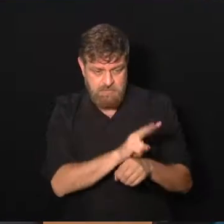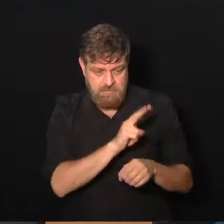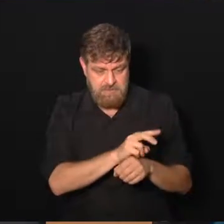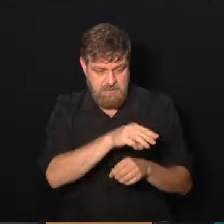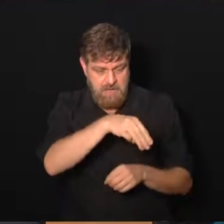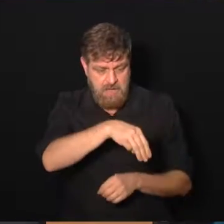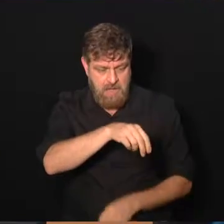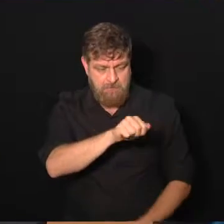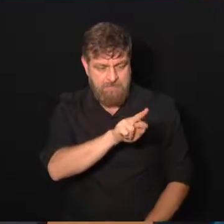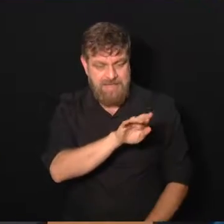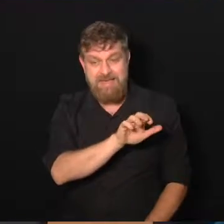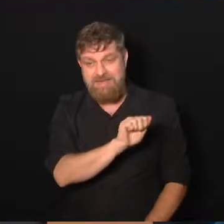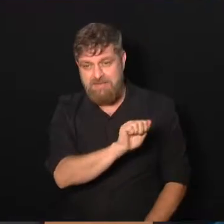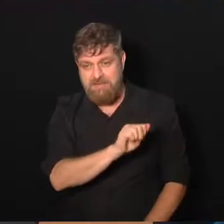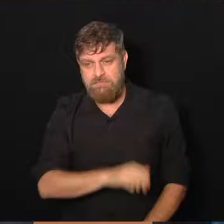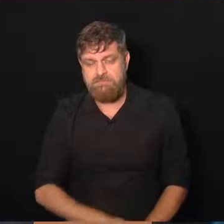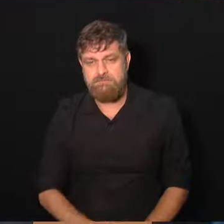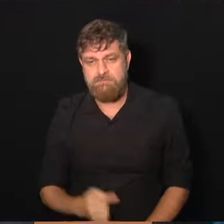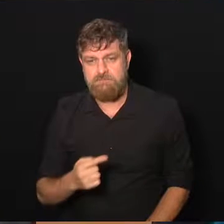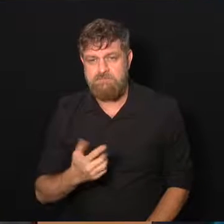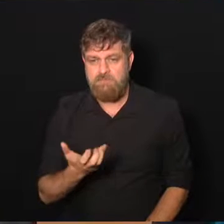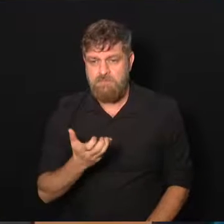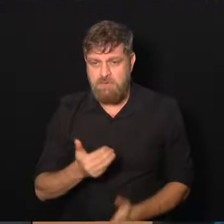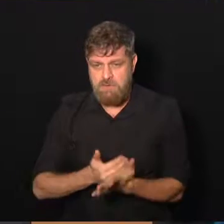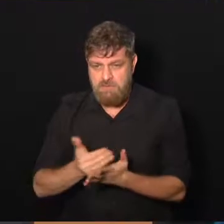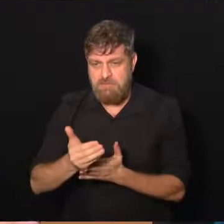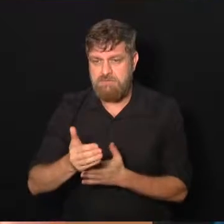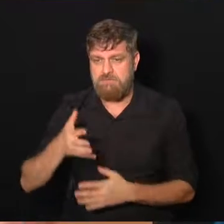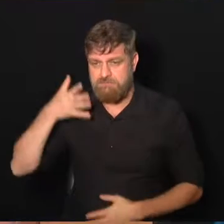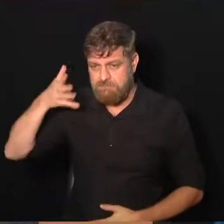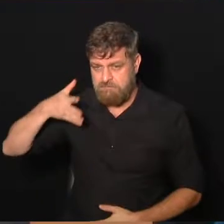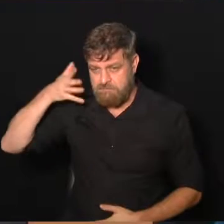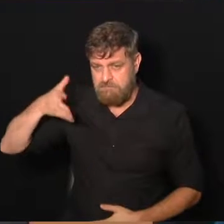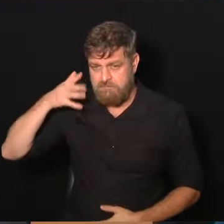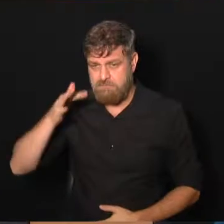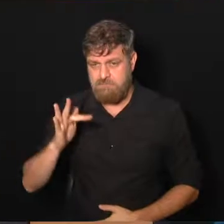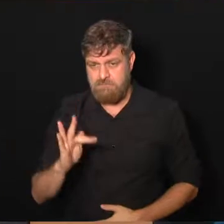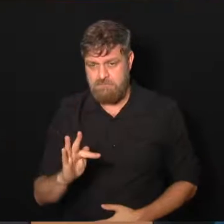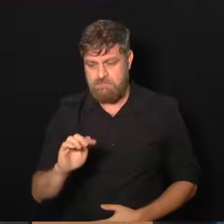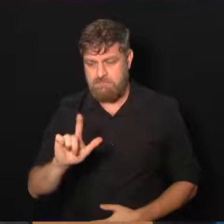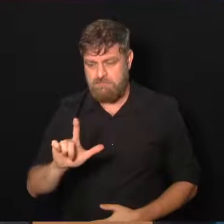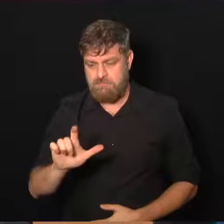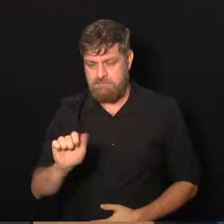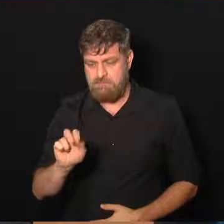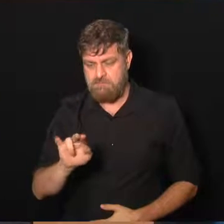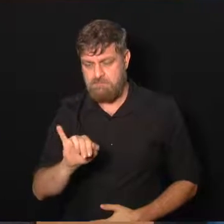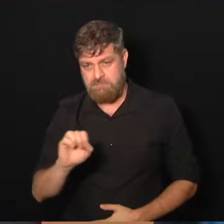dar as considerações iniciais, abrindo a fala aqui para o Flávio Lamas.